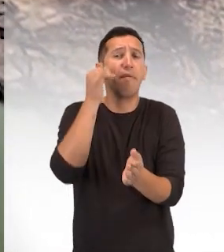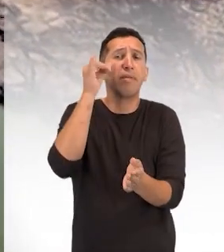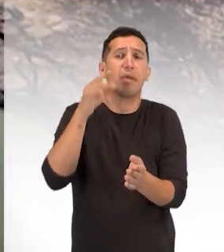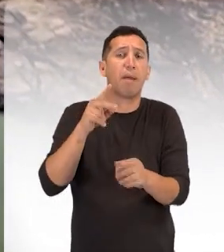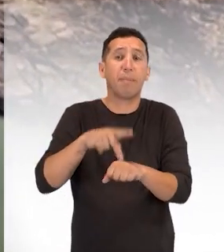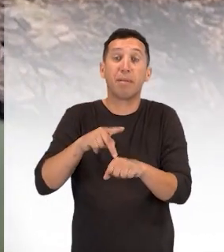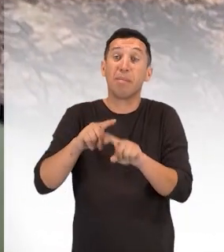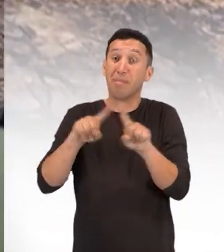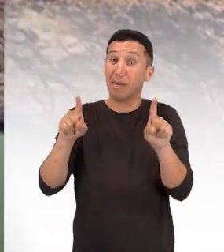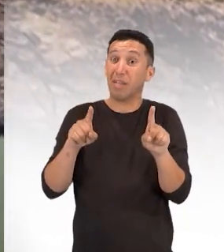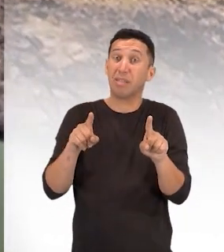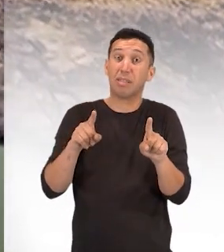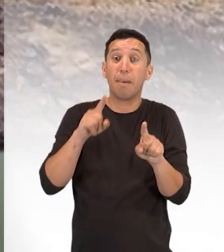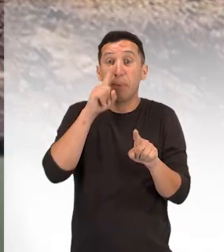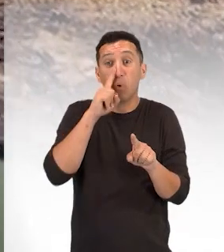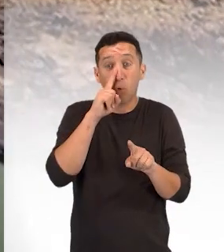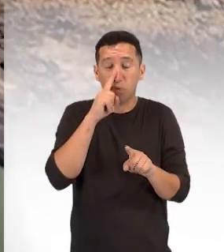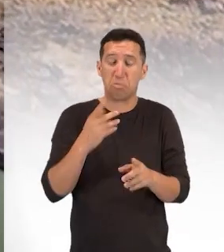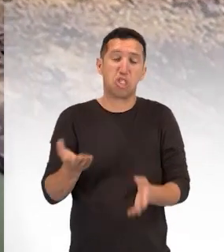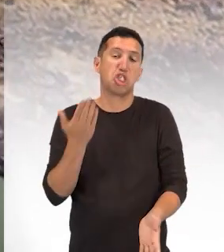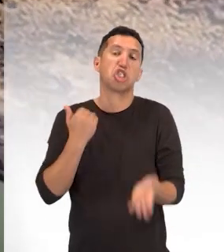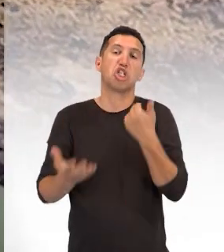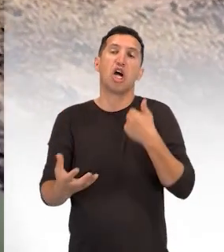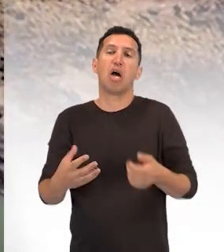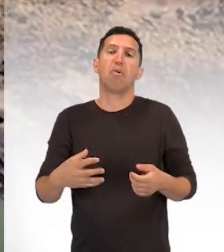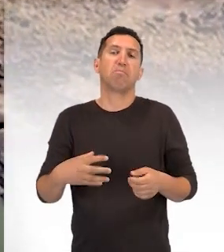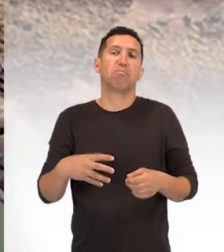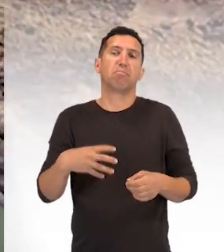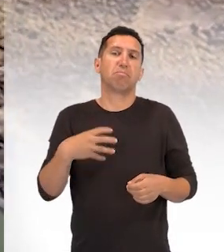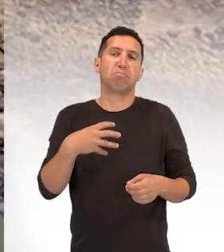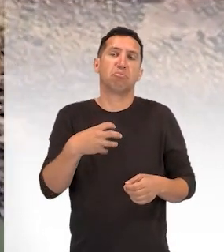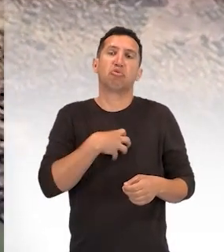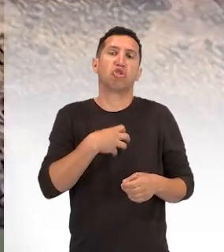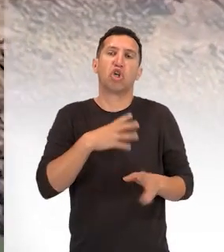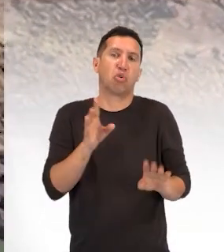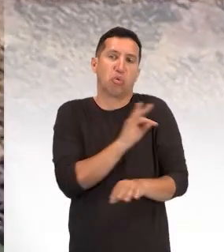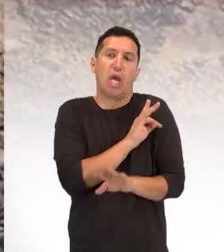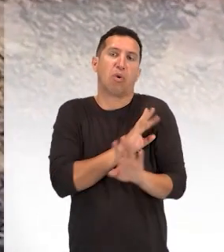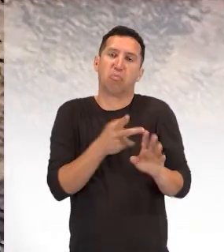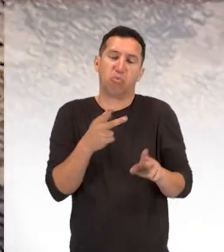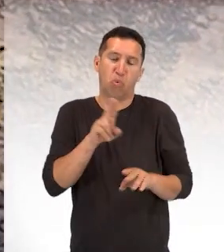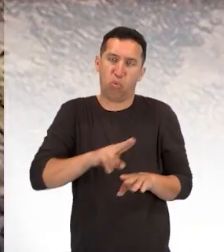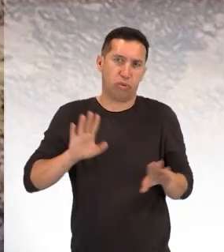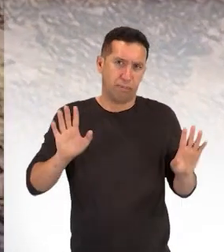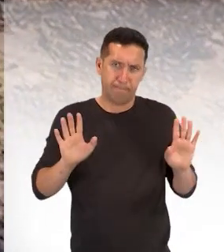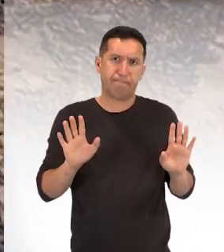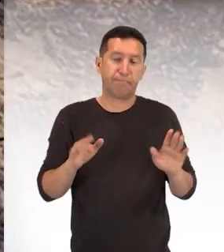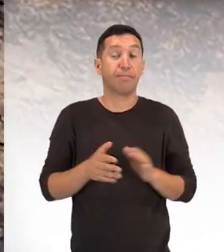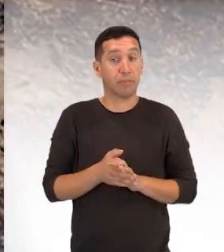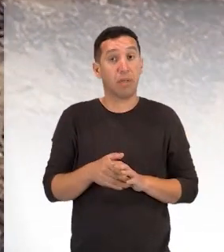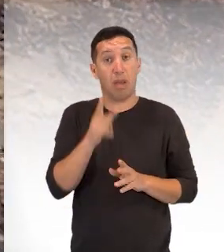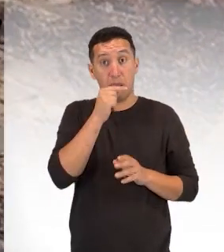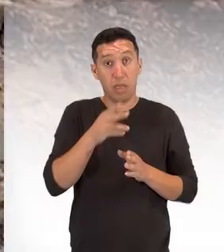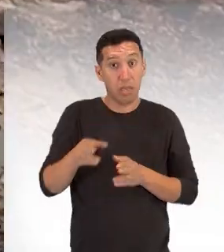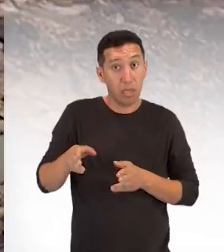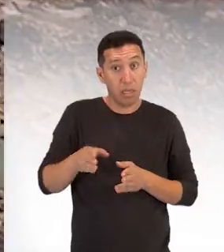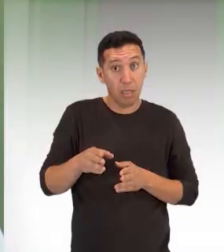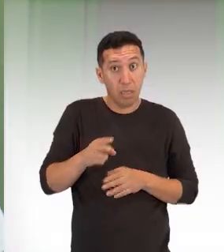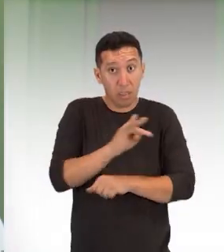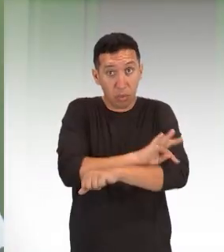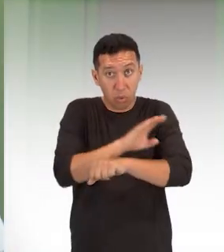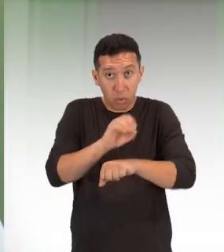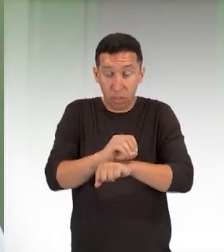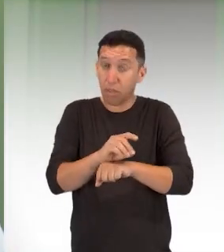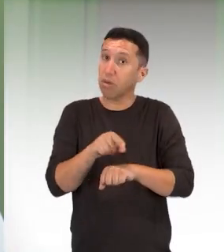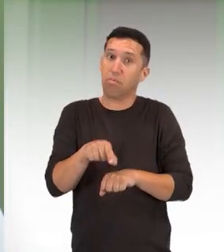mas os ribeirinhos temem os impactos ambientais. A gente sempre diz que o nosso rio Tocantins, ele emprega mais